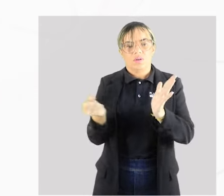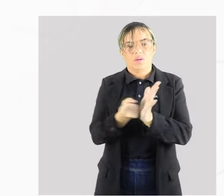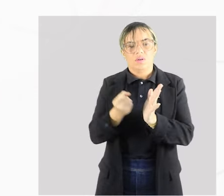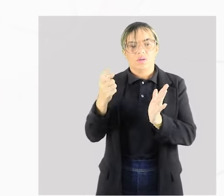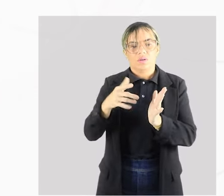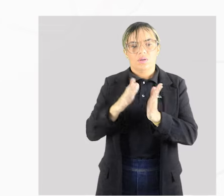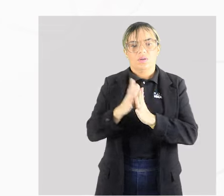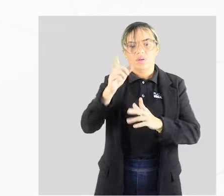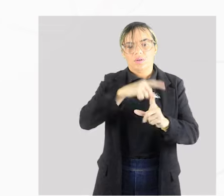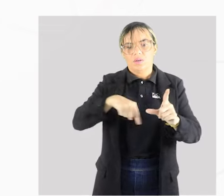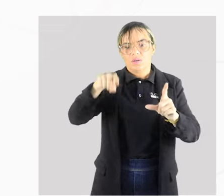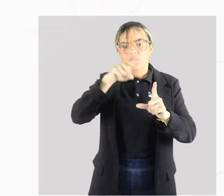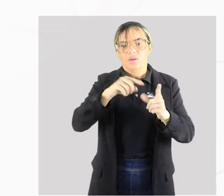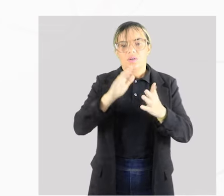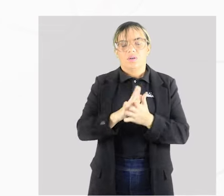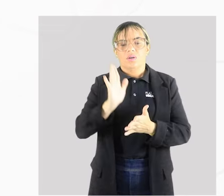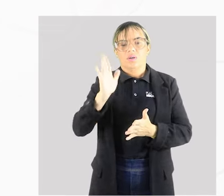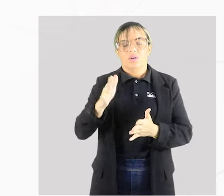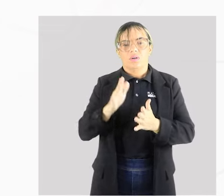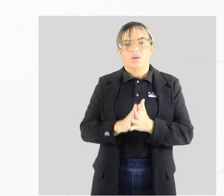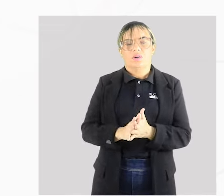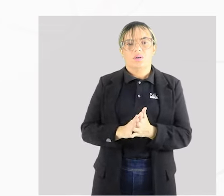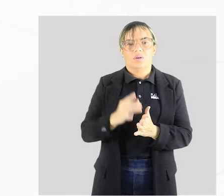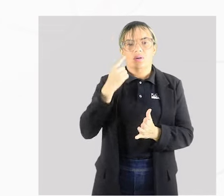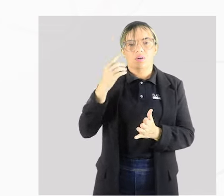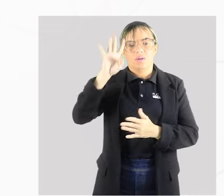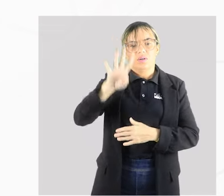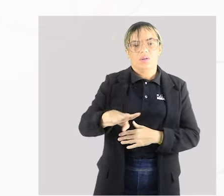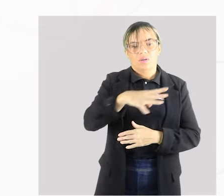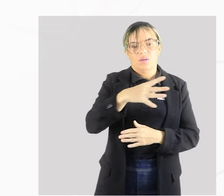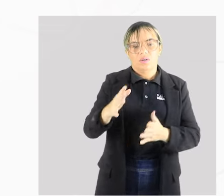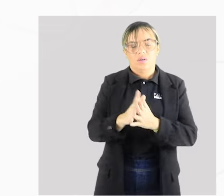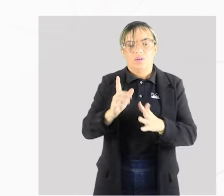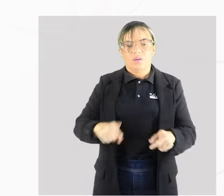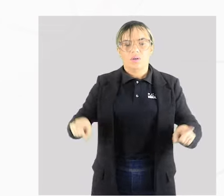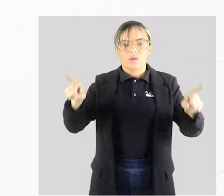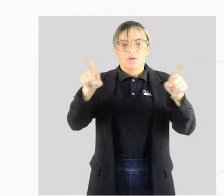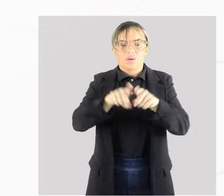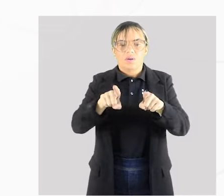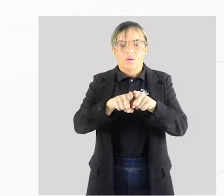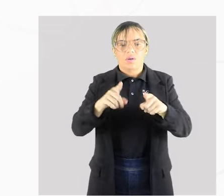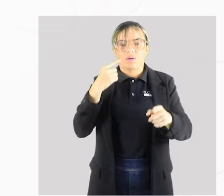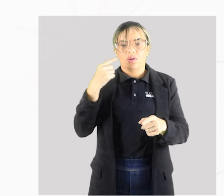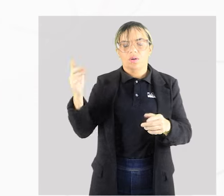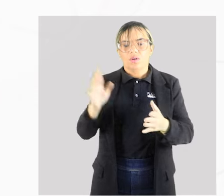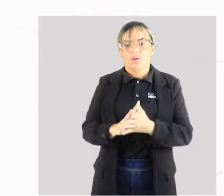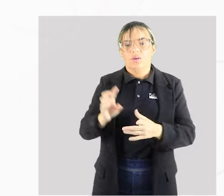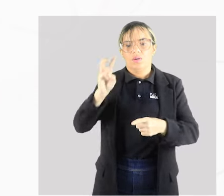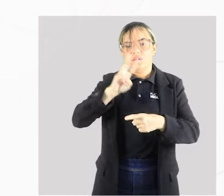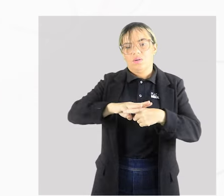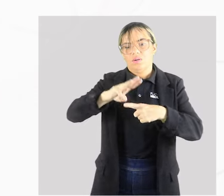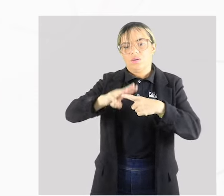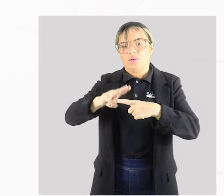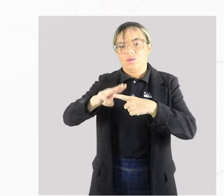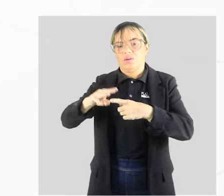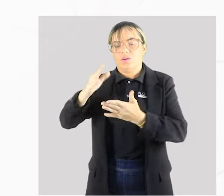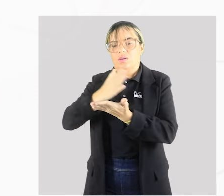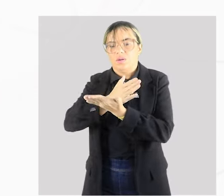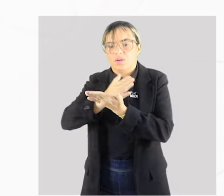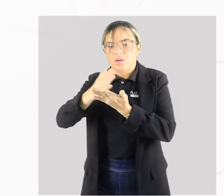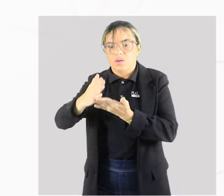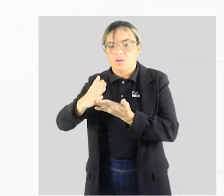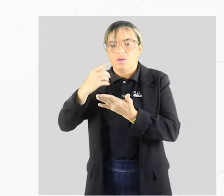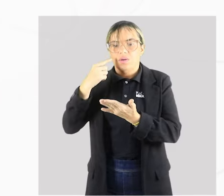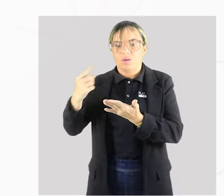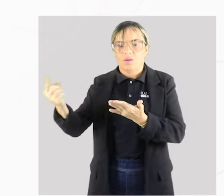gente mas já é uma indicação nessa tabela também ele colocou para você ó o codon de início né a trinca